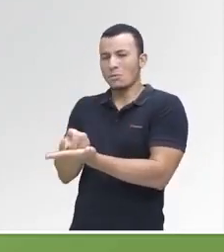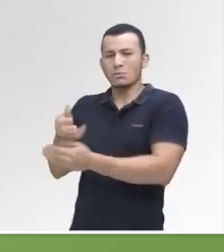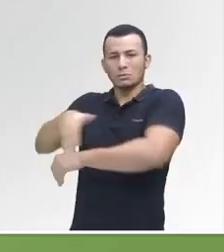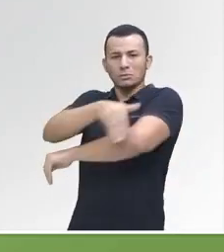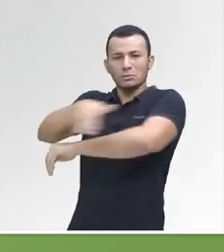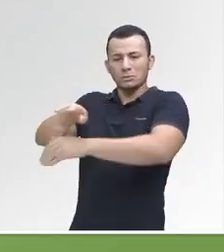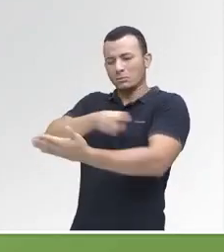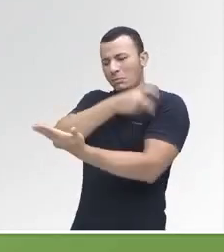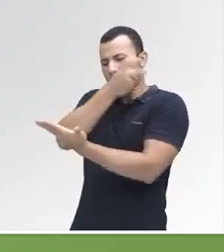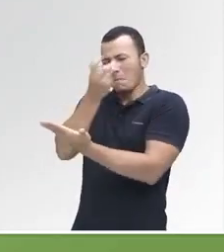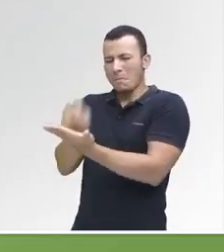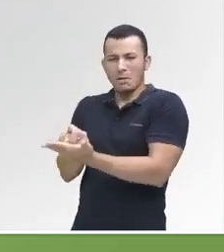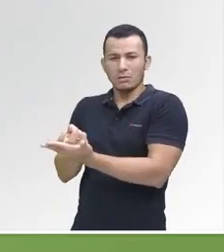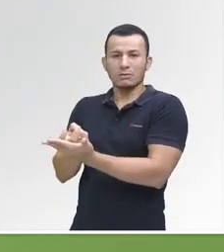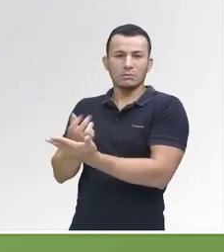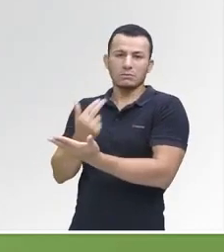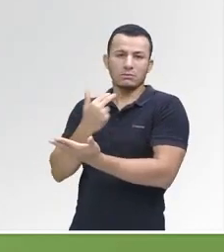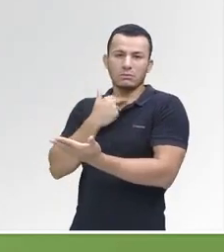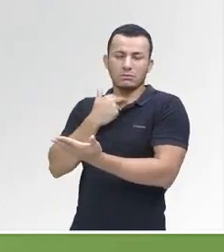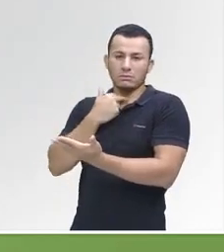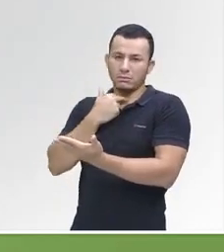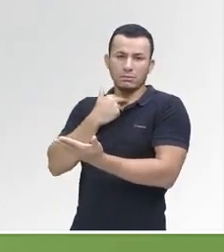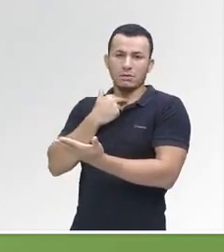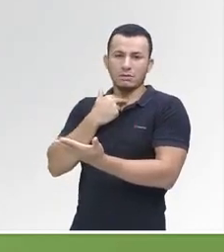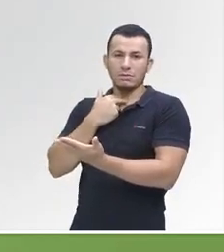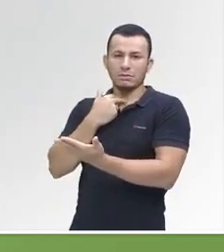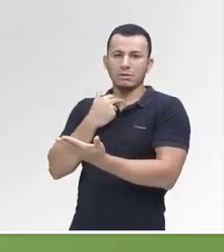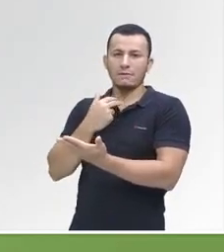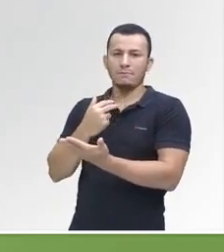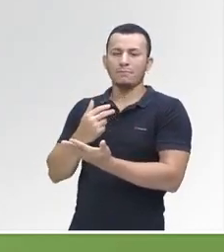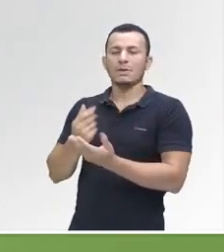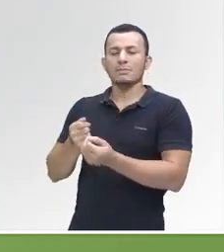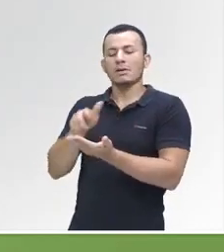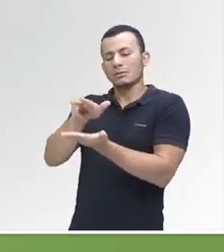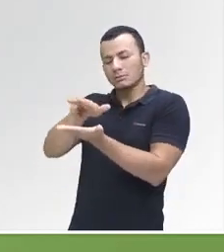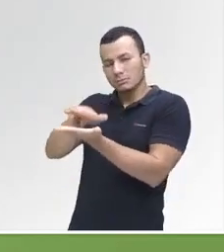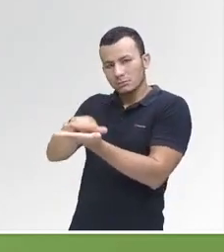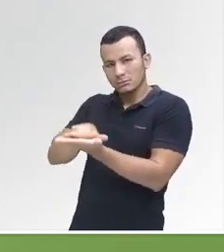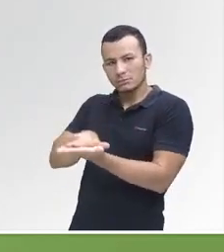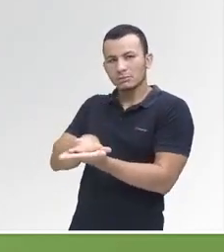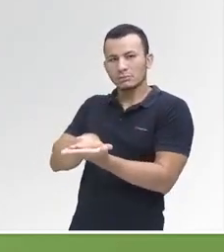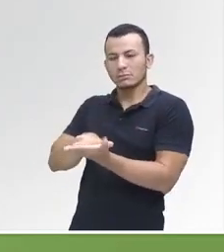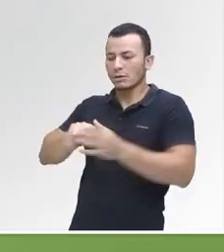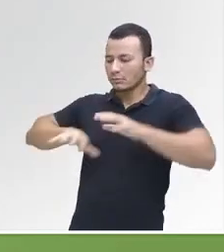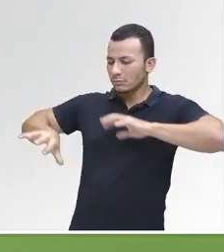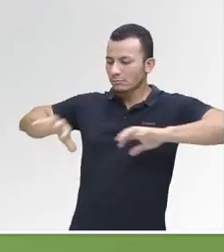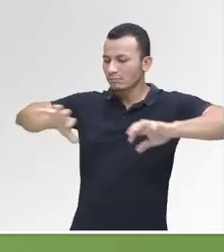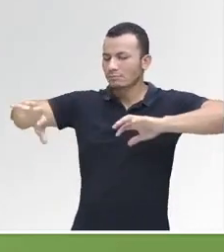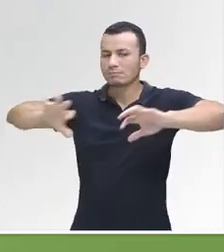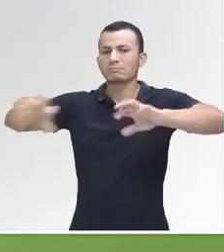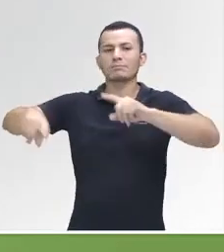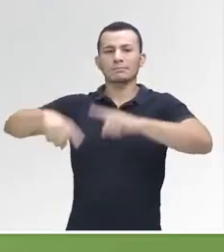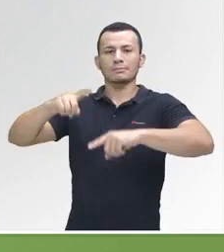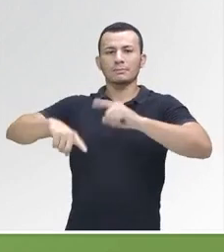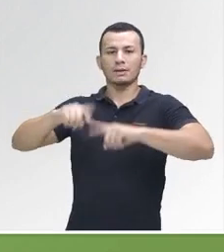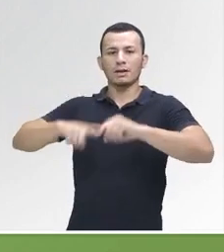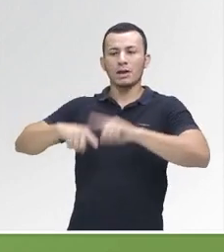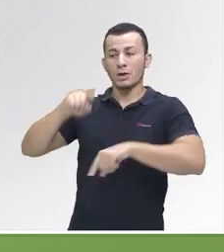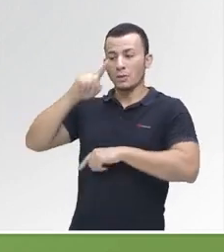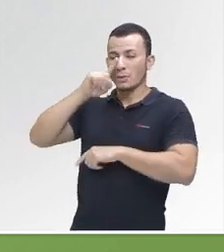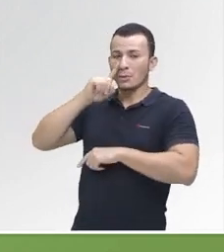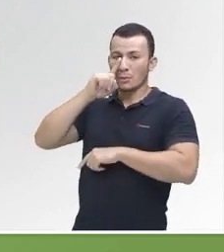de qualquer maneira, né? Ela não pode cair no chão de qualquer maneira. Deixá-la deitada e afastar de perto dela objetos que podem ser